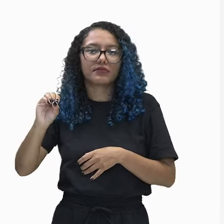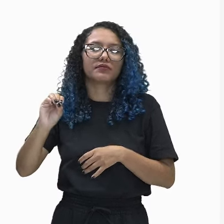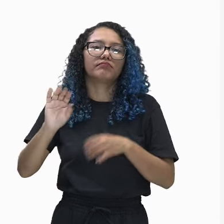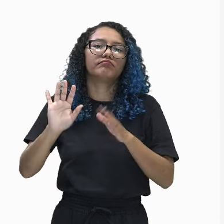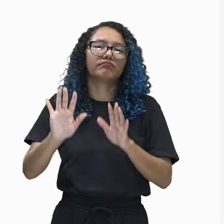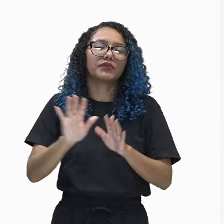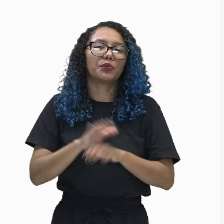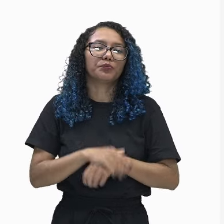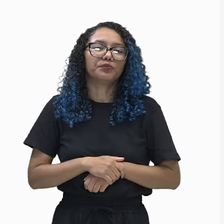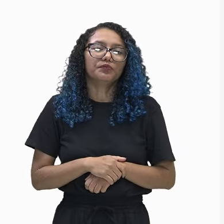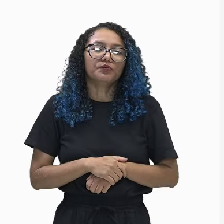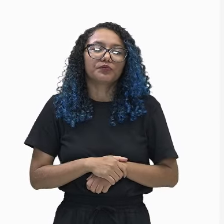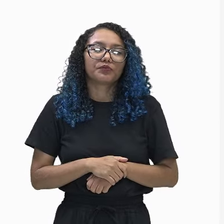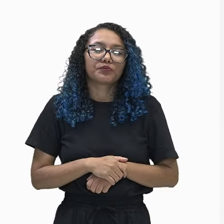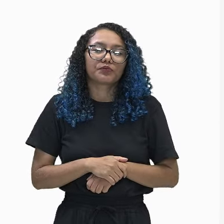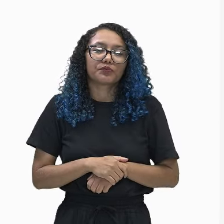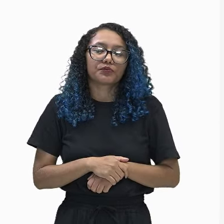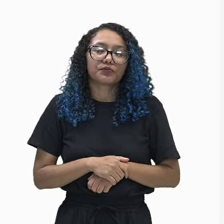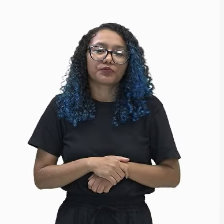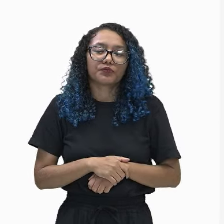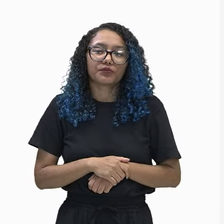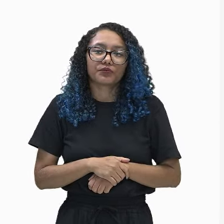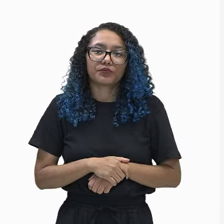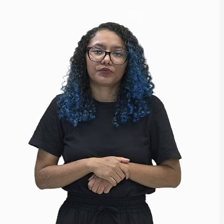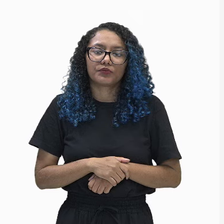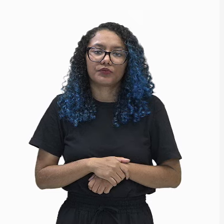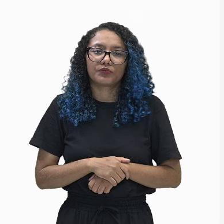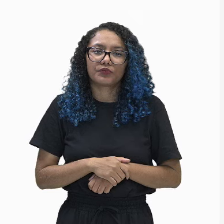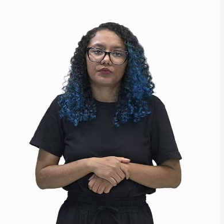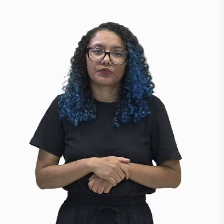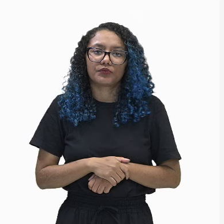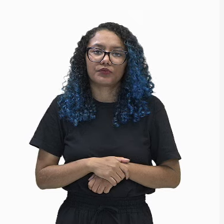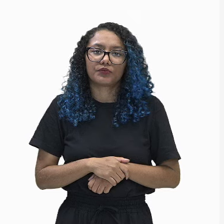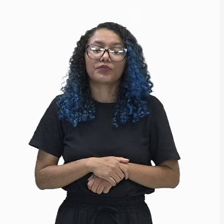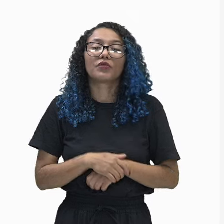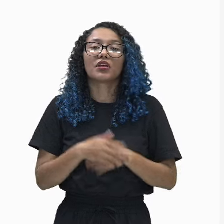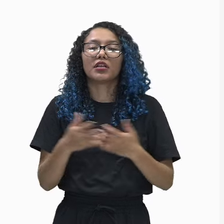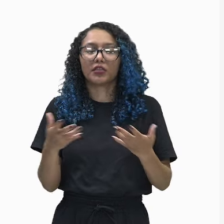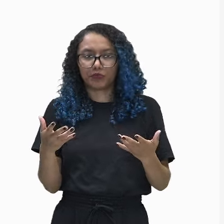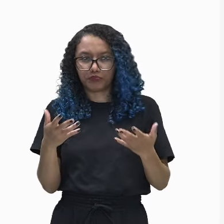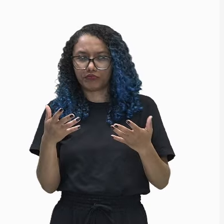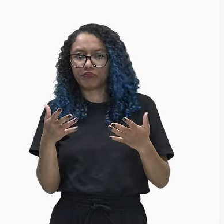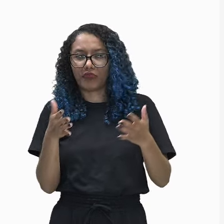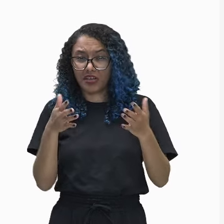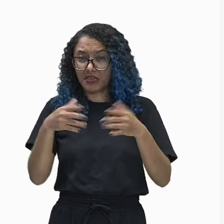de Pax Romana, não era basicamente a paz em todo lugar,